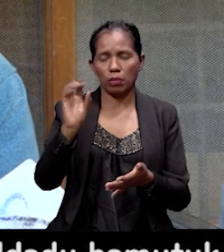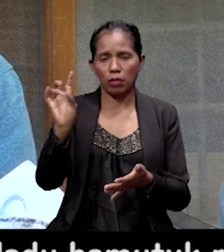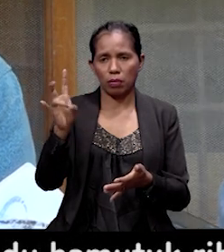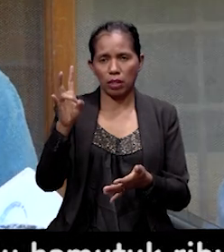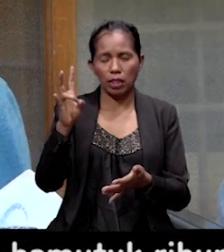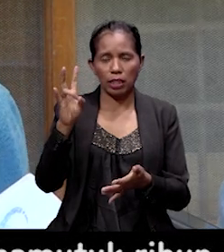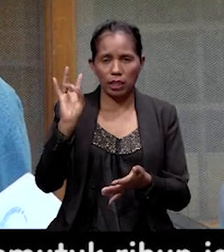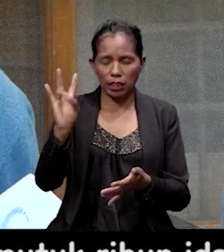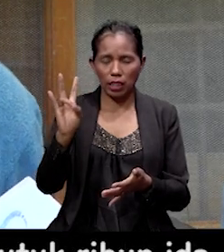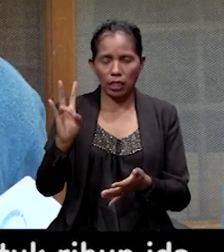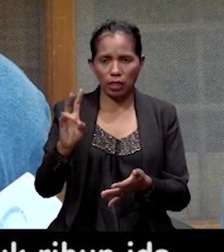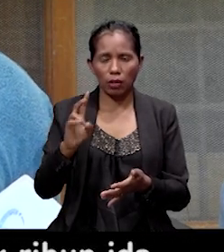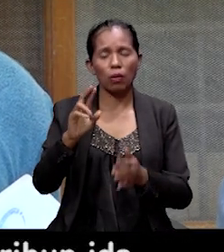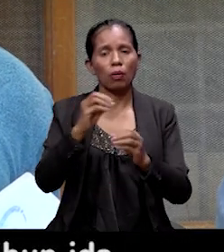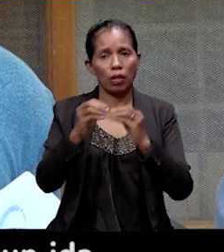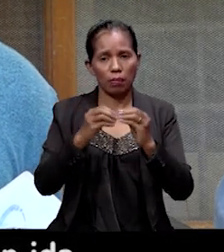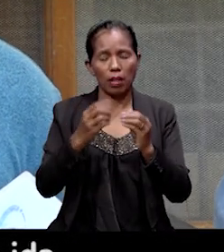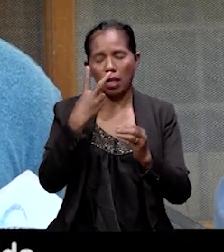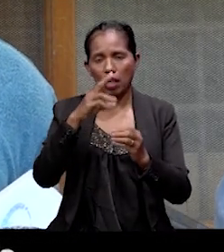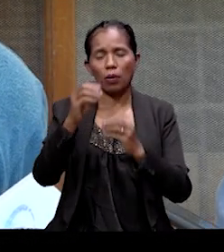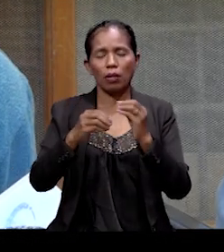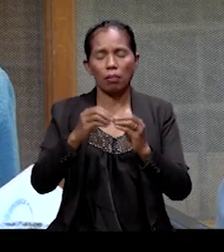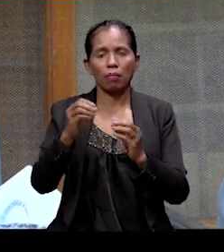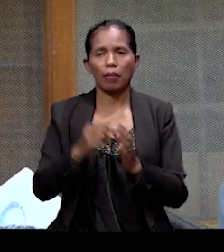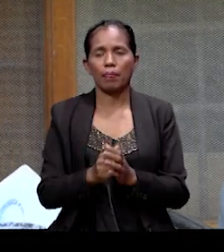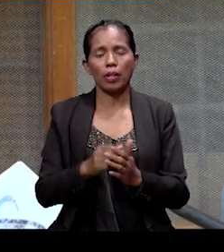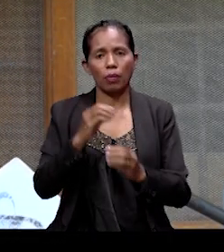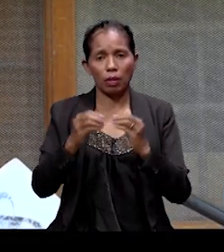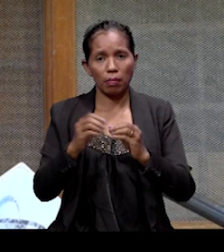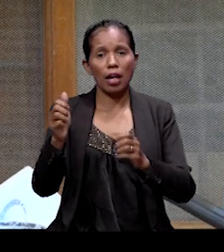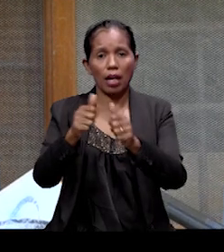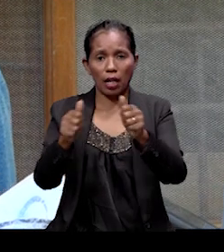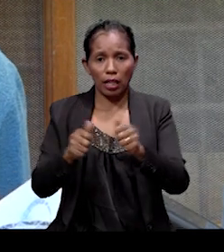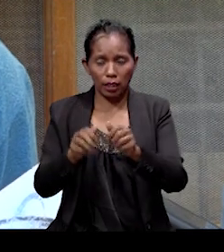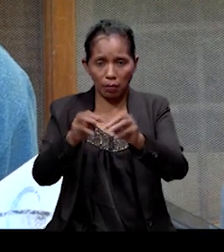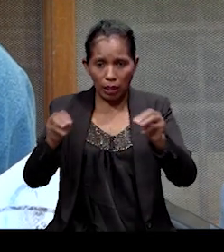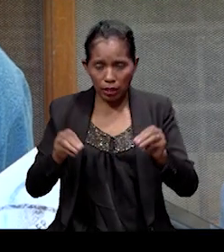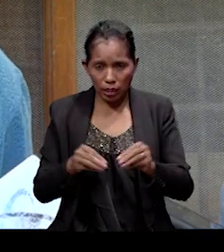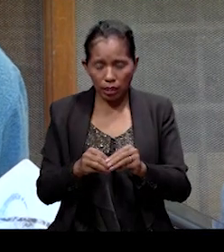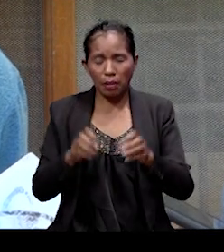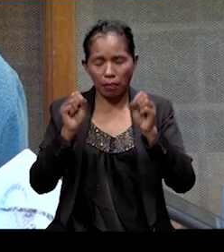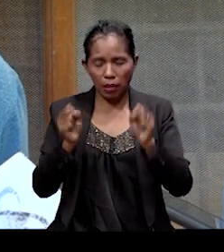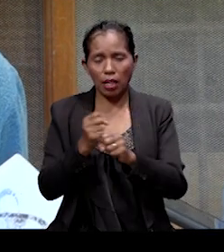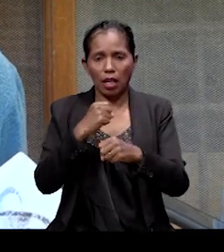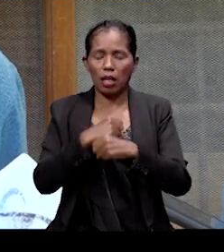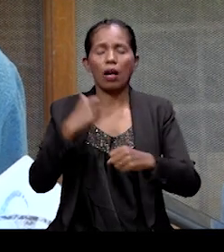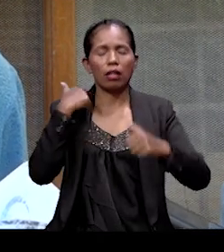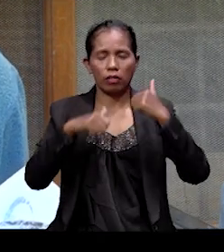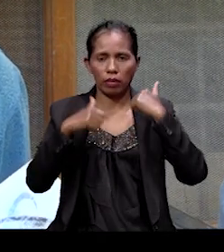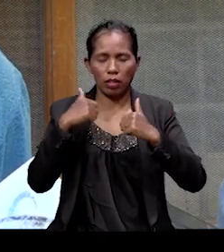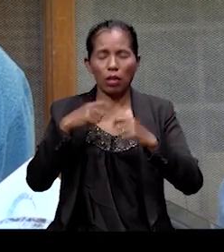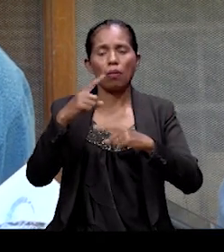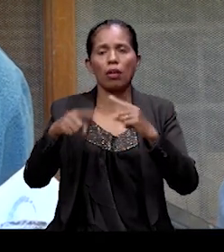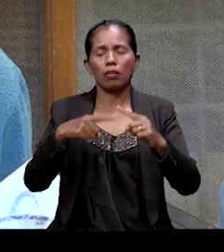maka regula kona ba idane. Katak, arte marciais sir nebe halau, bela halau ni atividade,